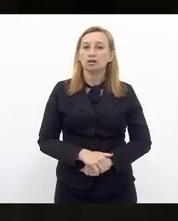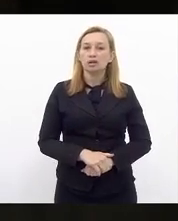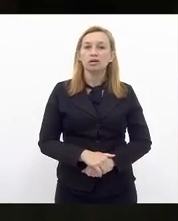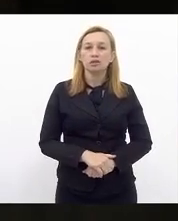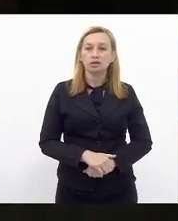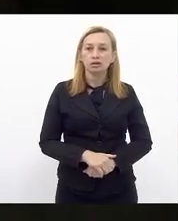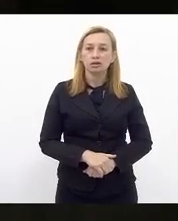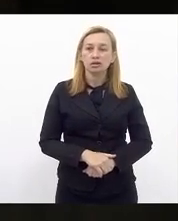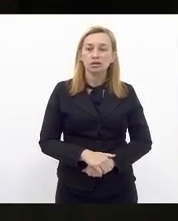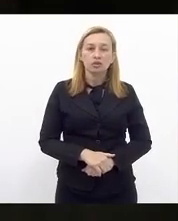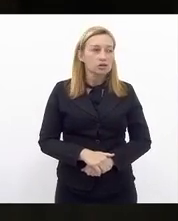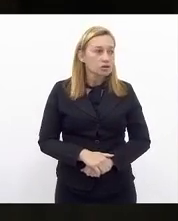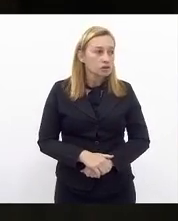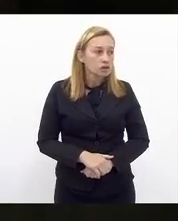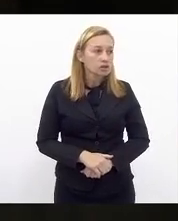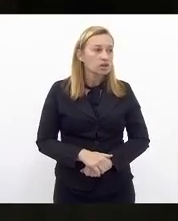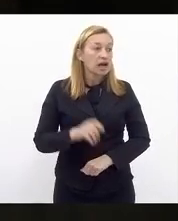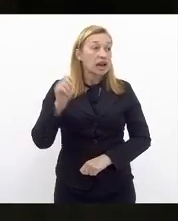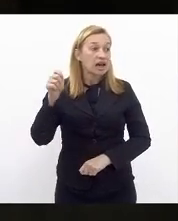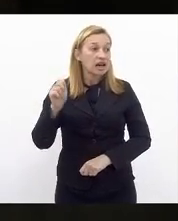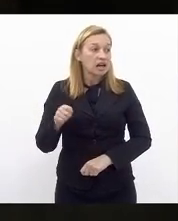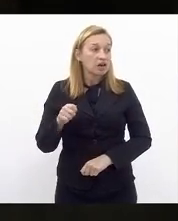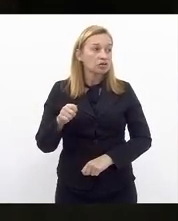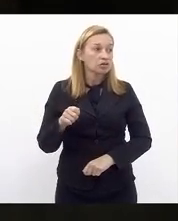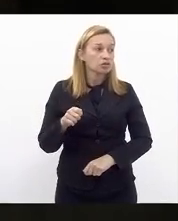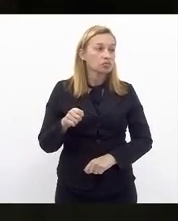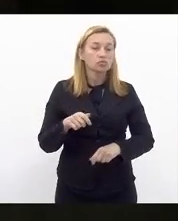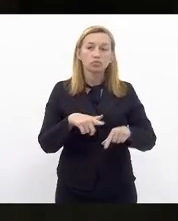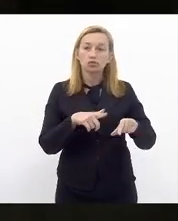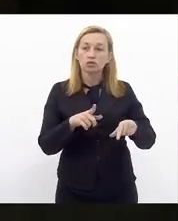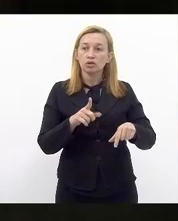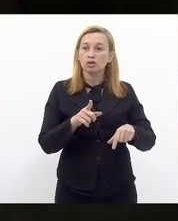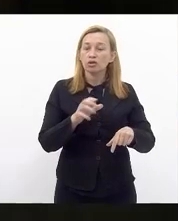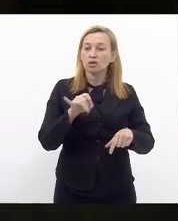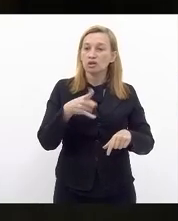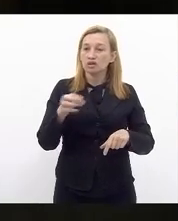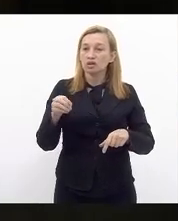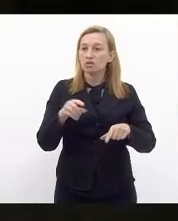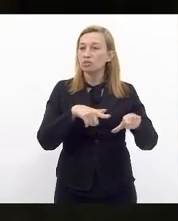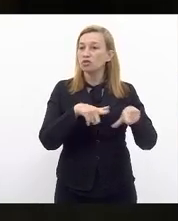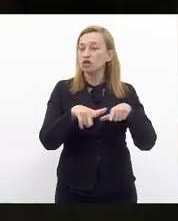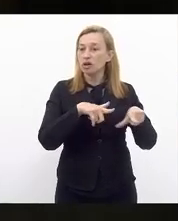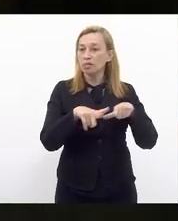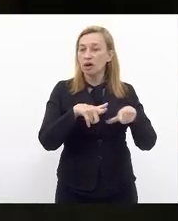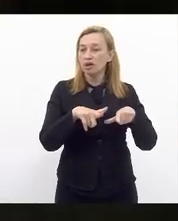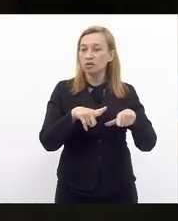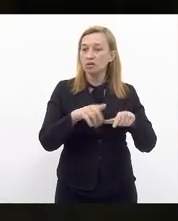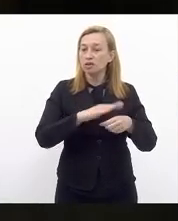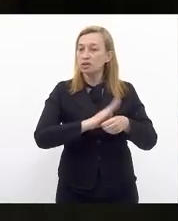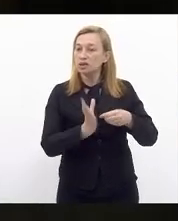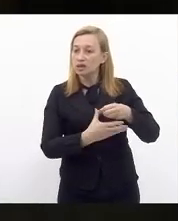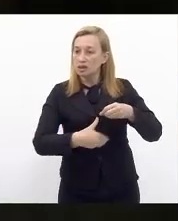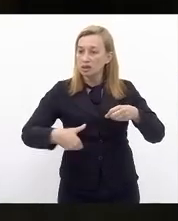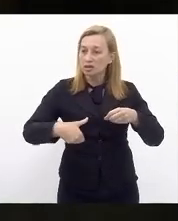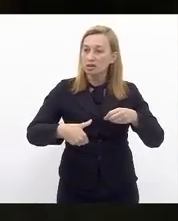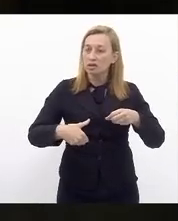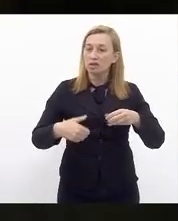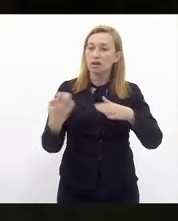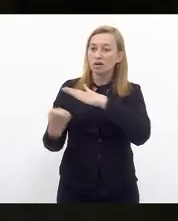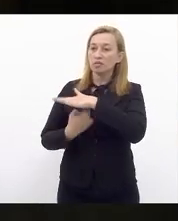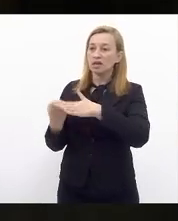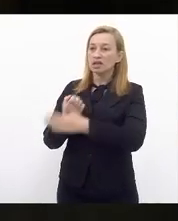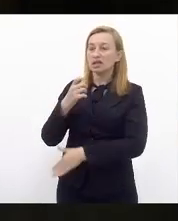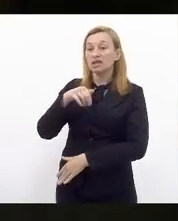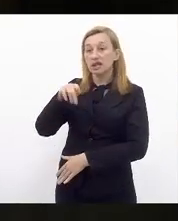e a leilão da concessão dos serviços de saneamento da empresa